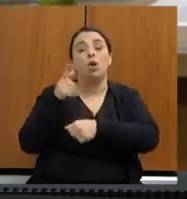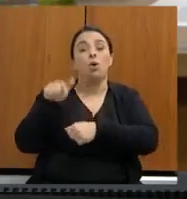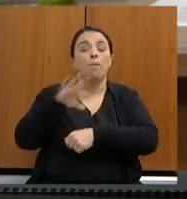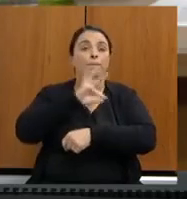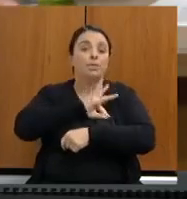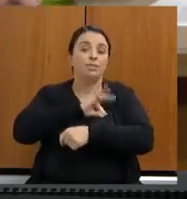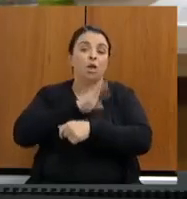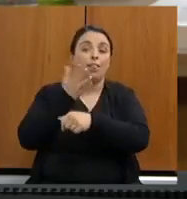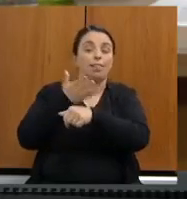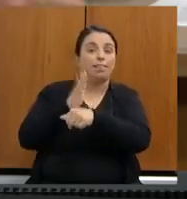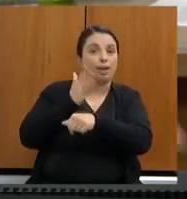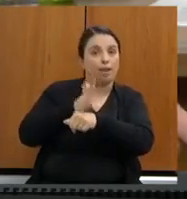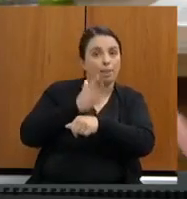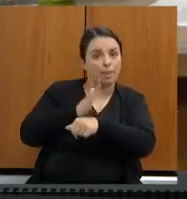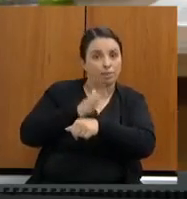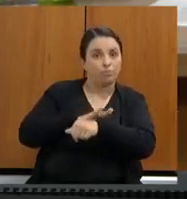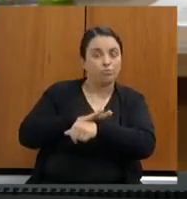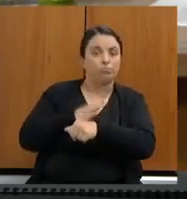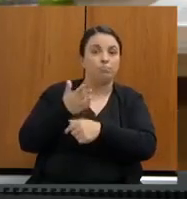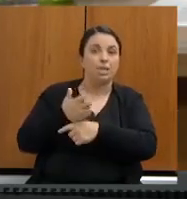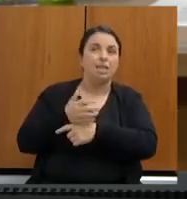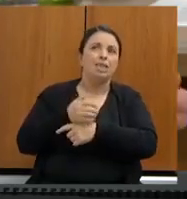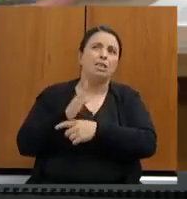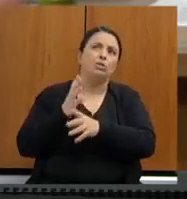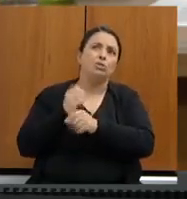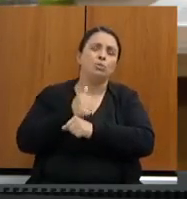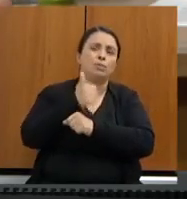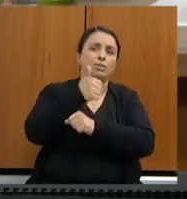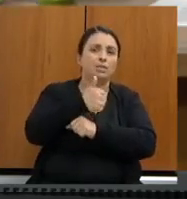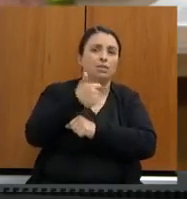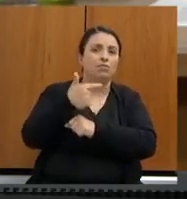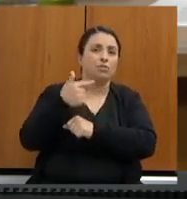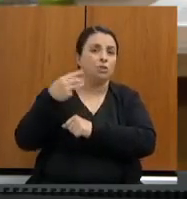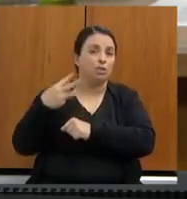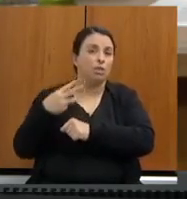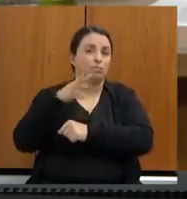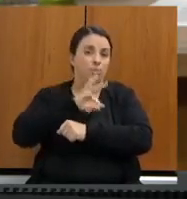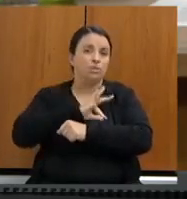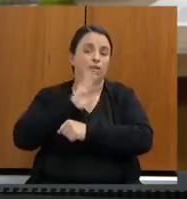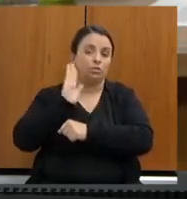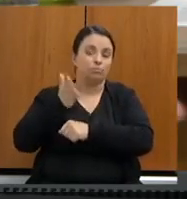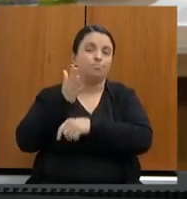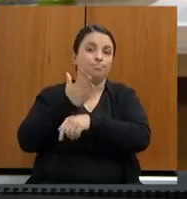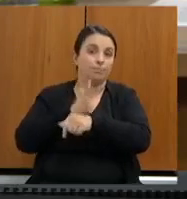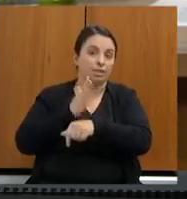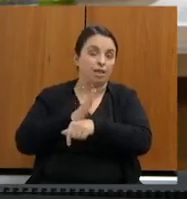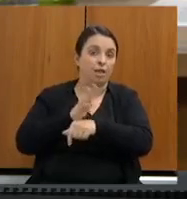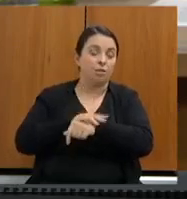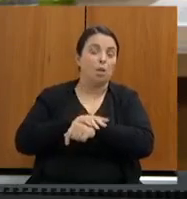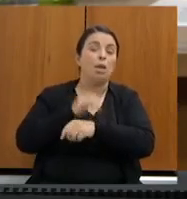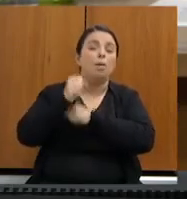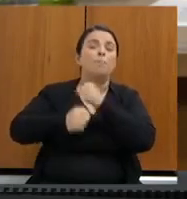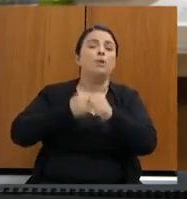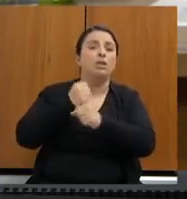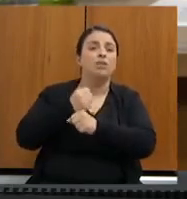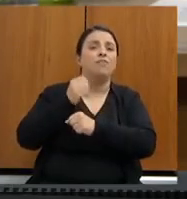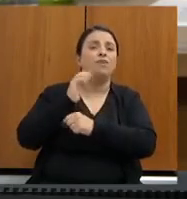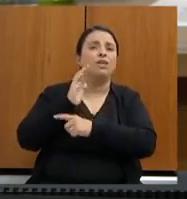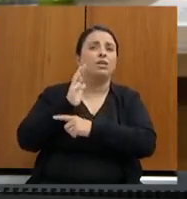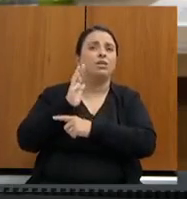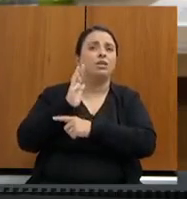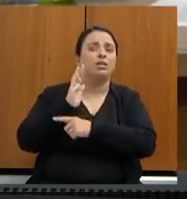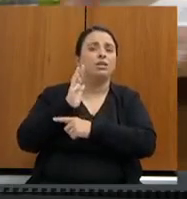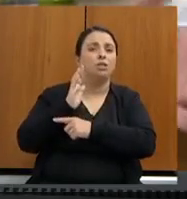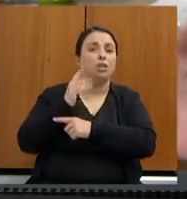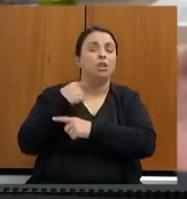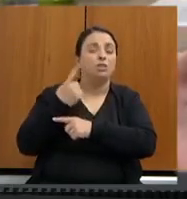multiplicadores então nós para esse ano agora 2020 nós completamos 240 e para esse ano como por quê